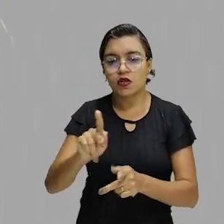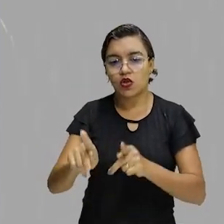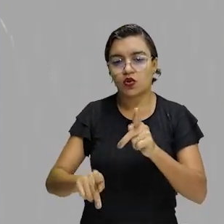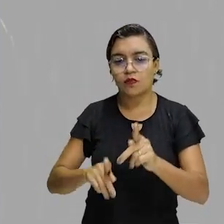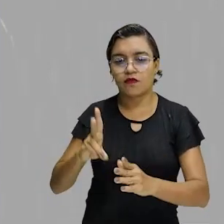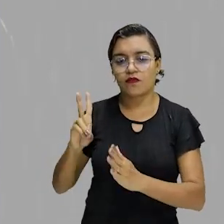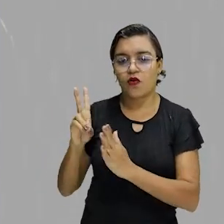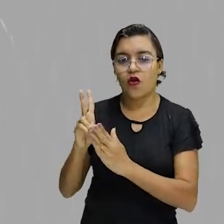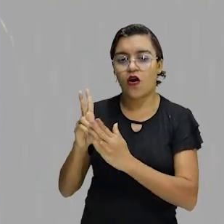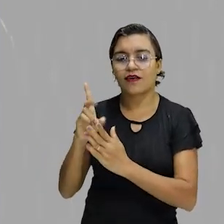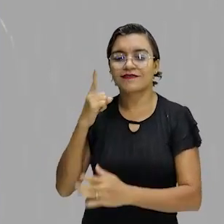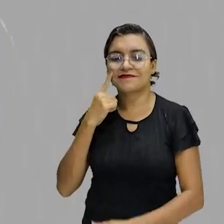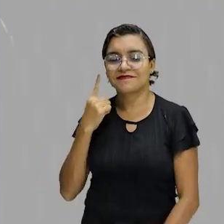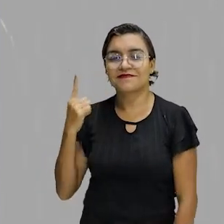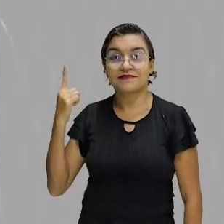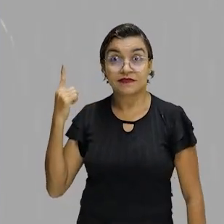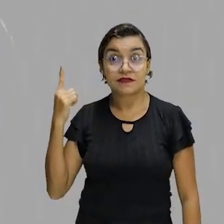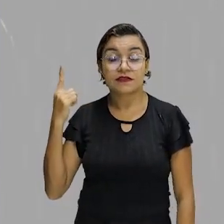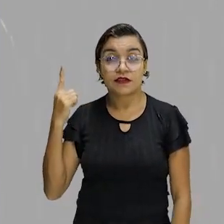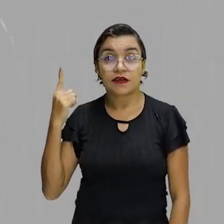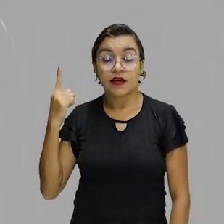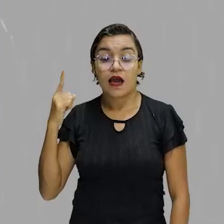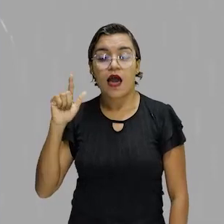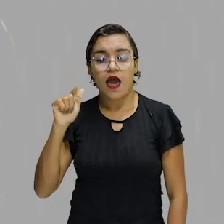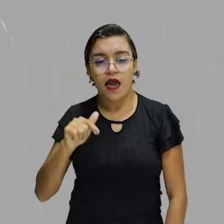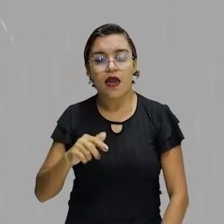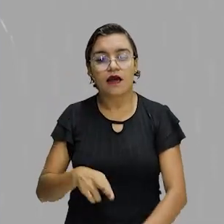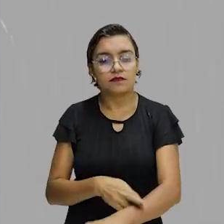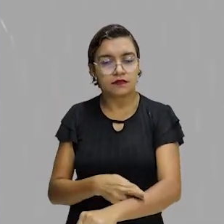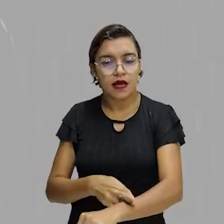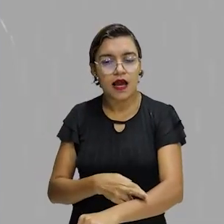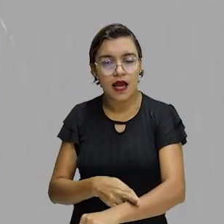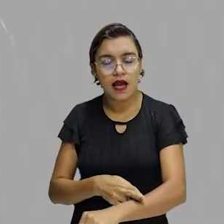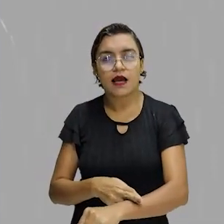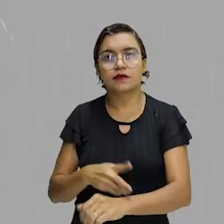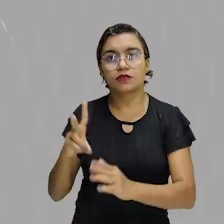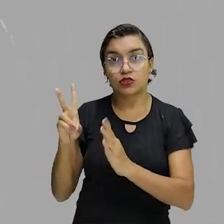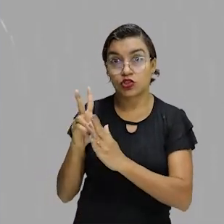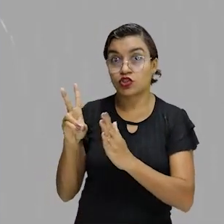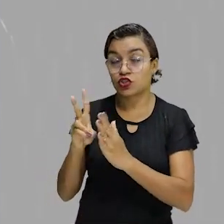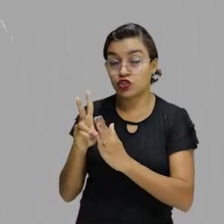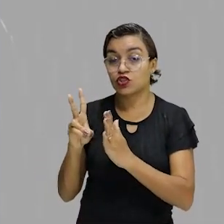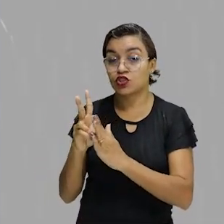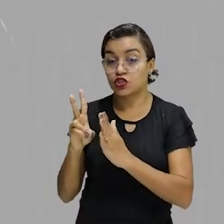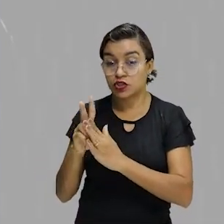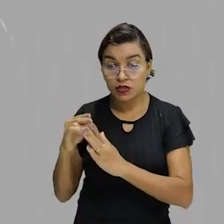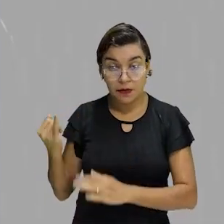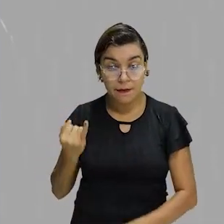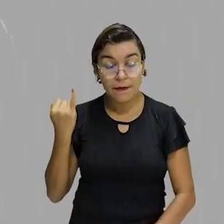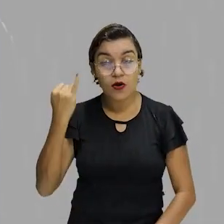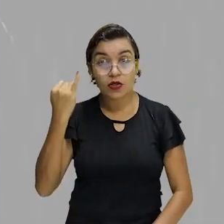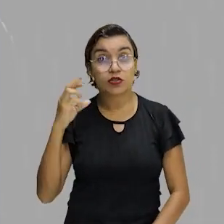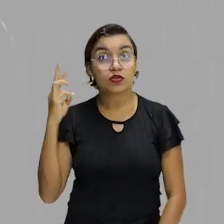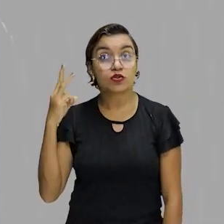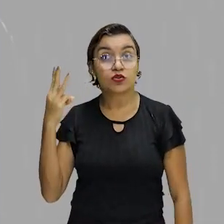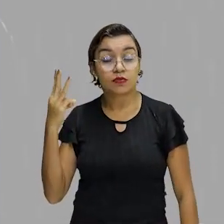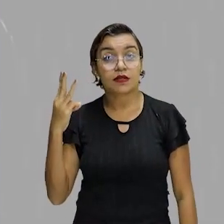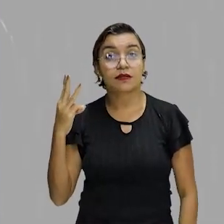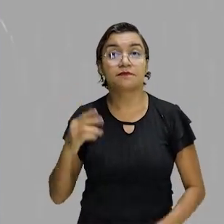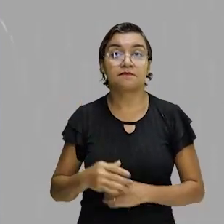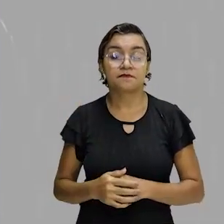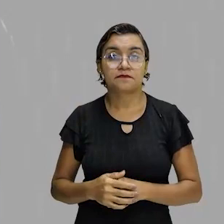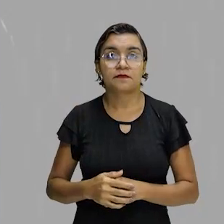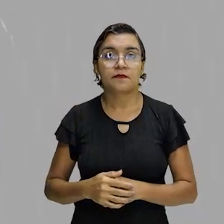Acroac Gamela, que é uma das etnias indígenas muito fortes no interior do estado do Maranhão. A gente é um país também que é muito rico